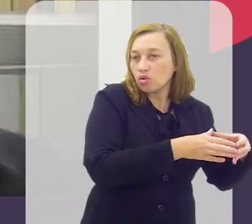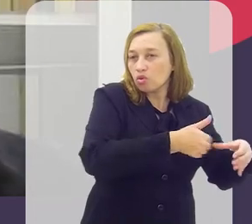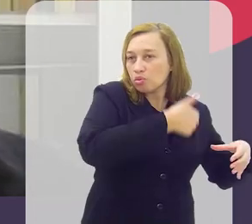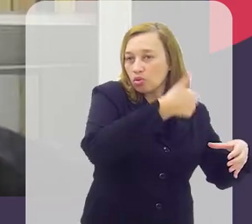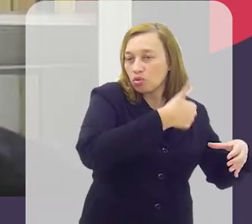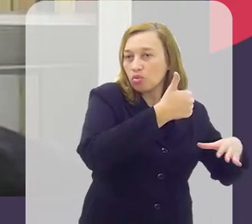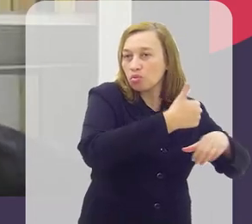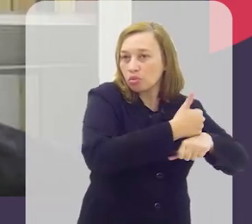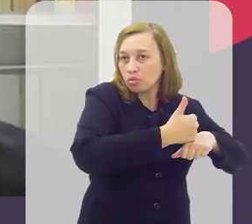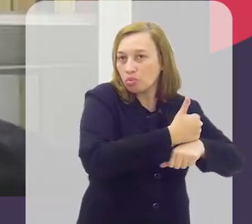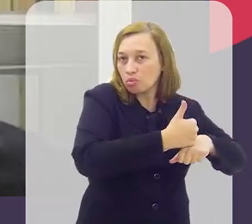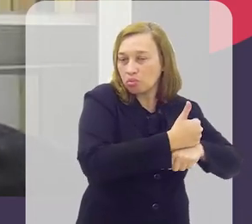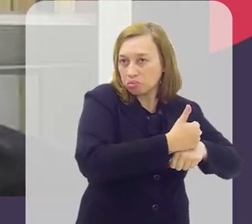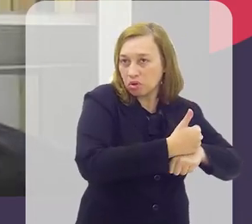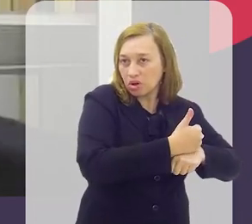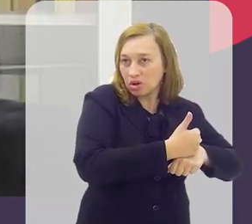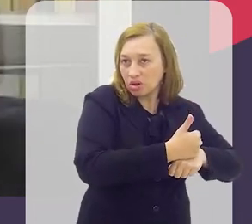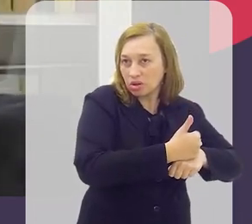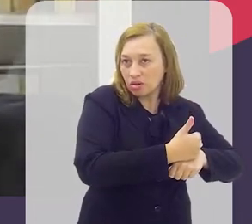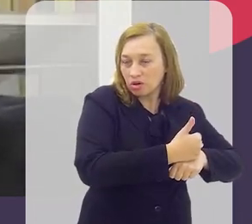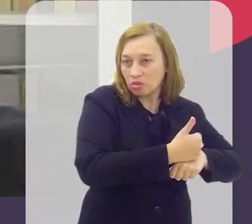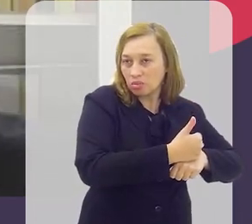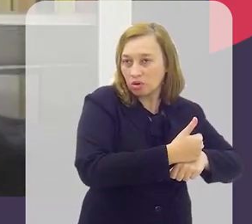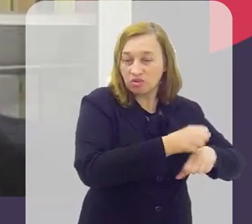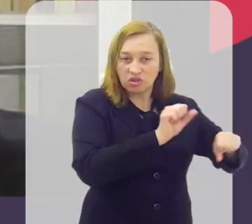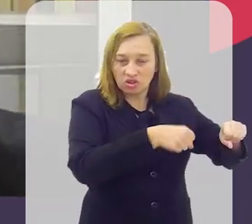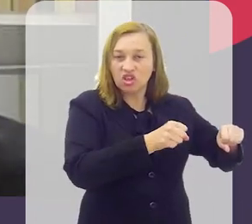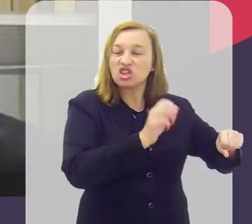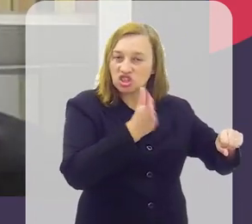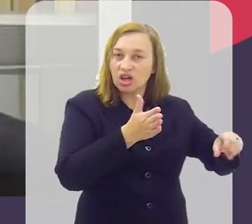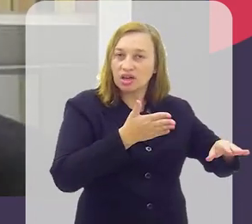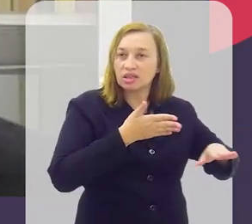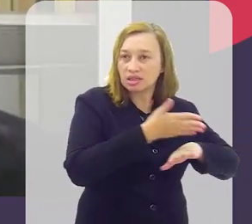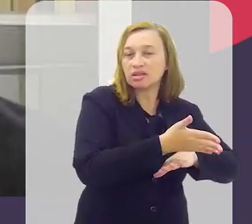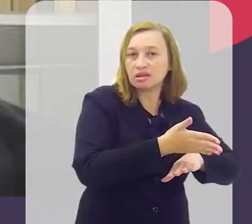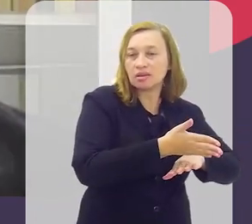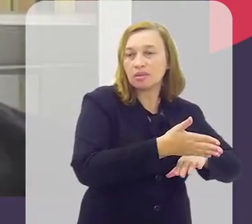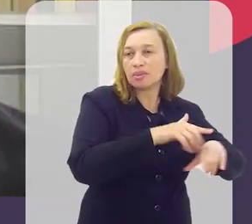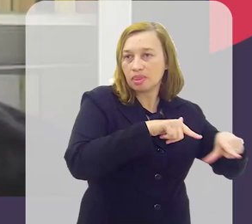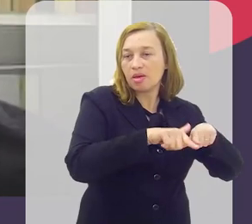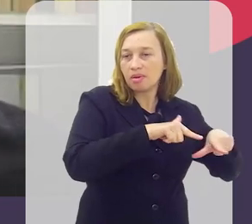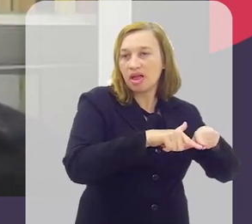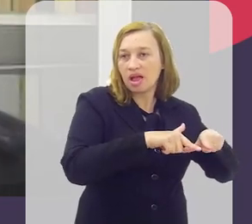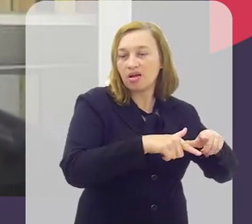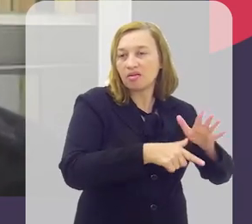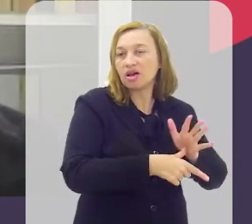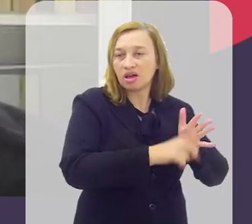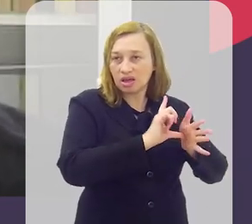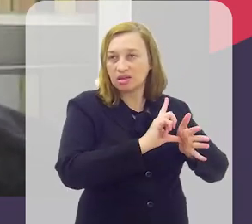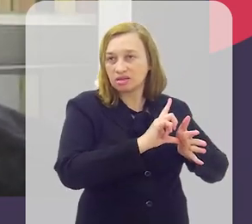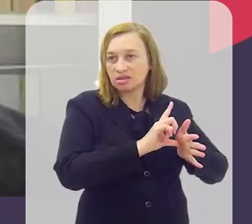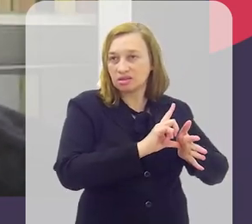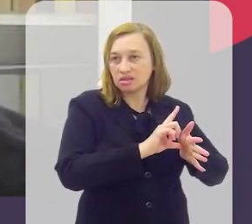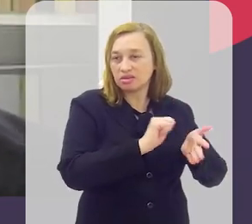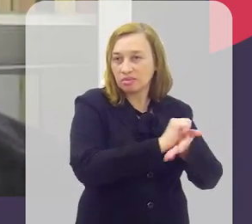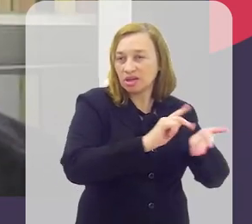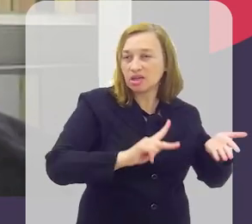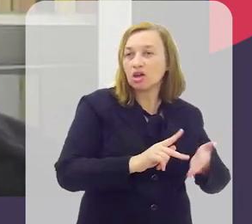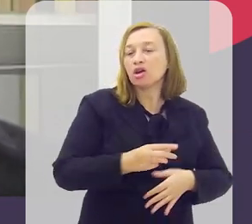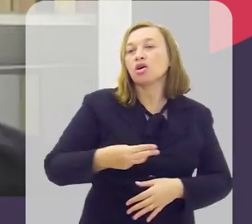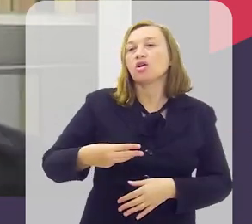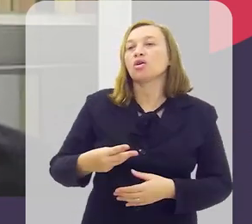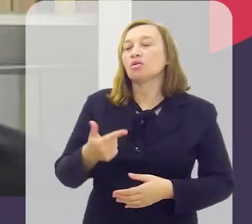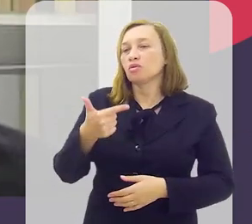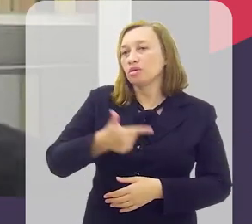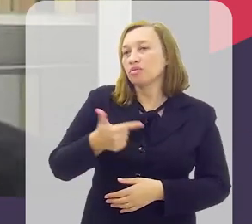de profissão, né, com aspas aí, aqueles que já trabalhavam com entregas antes da chegada. E um terceiro grupo, de média de 21 anos, super